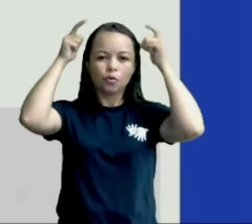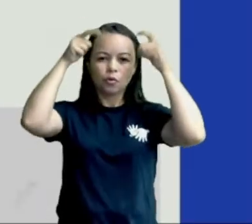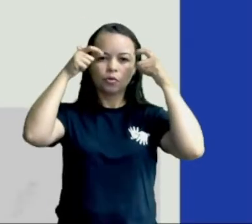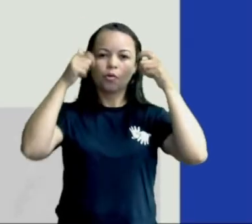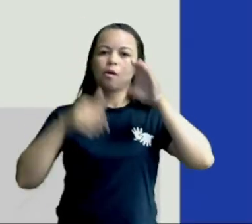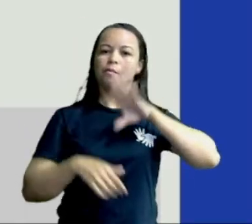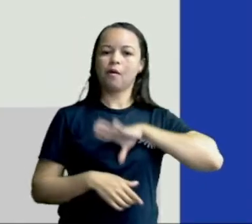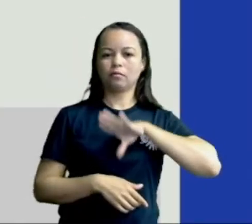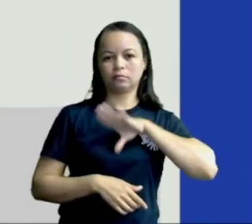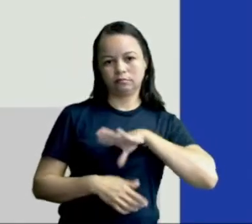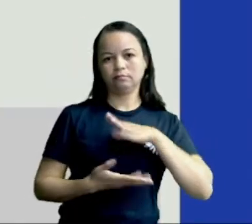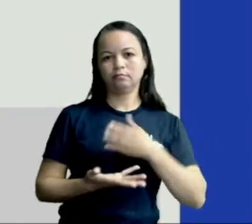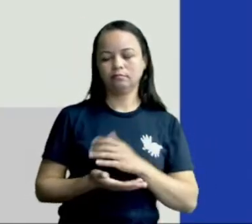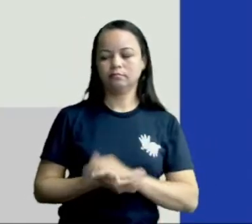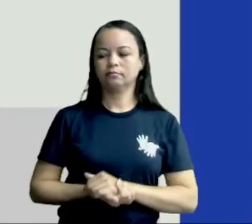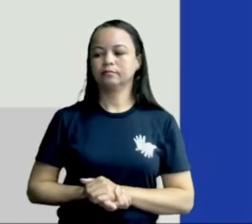portuguesa.